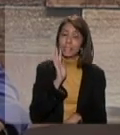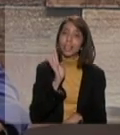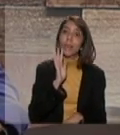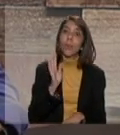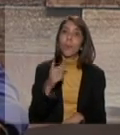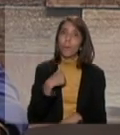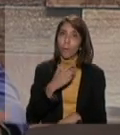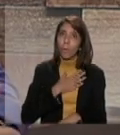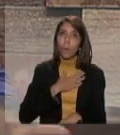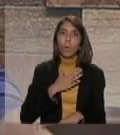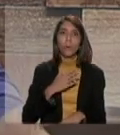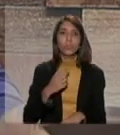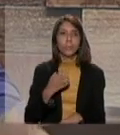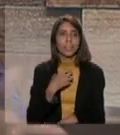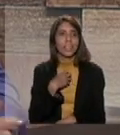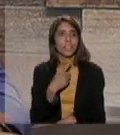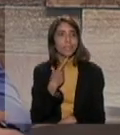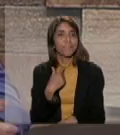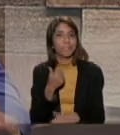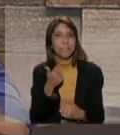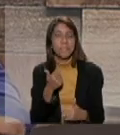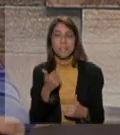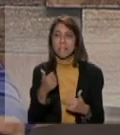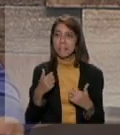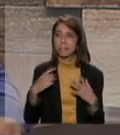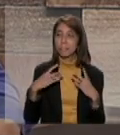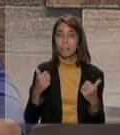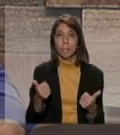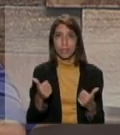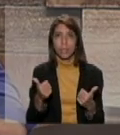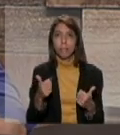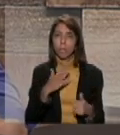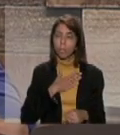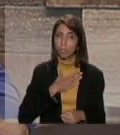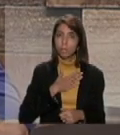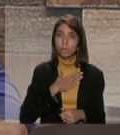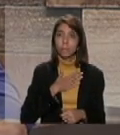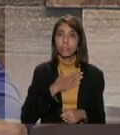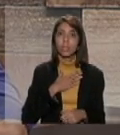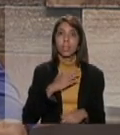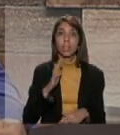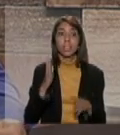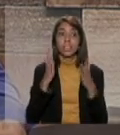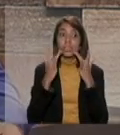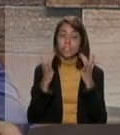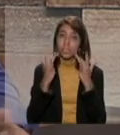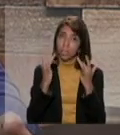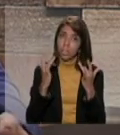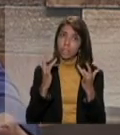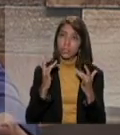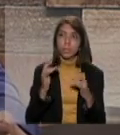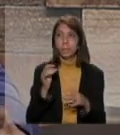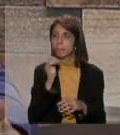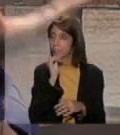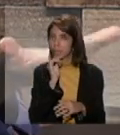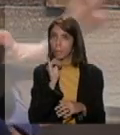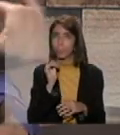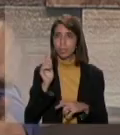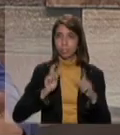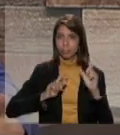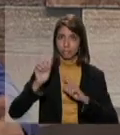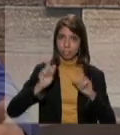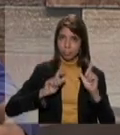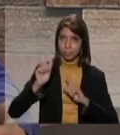interessante. Eu gosto muito, me sinto muito à vontade, muito em casa fazendo televisão. Eu gosto. Teatro é outro. Quer dizer, mas por exemplo, eu saio